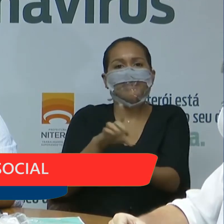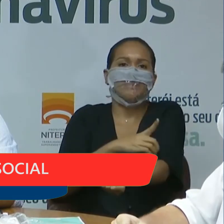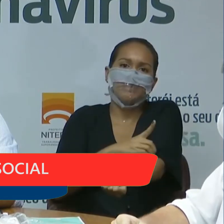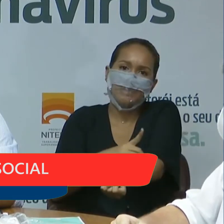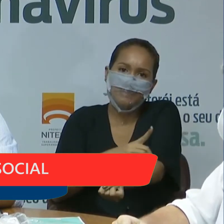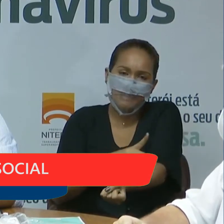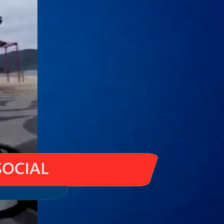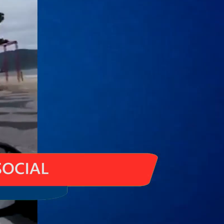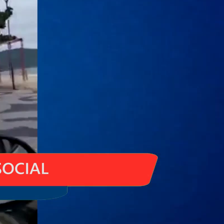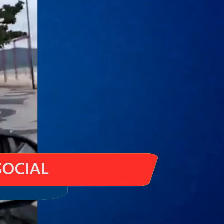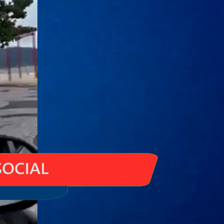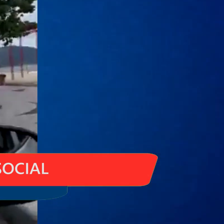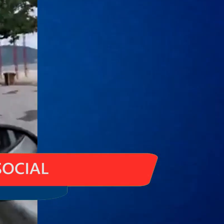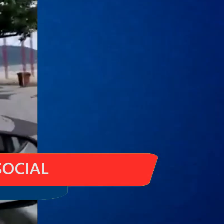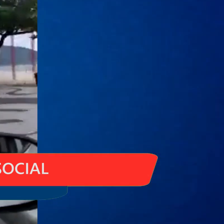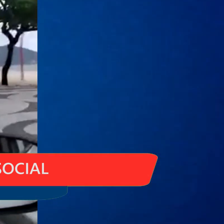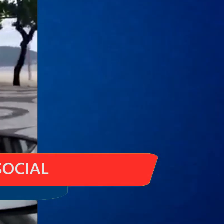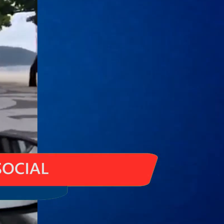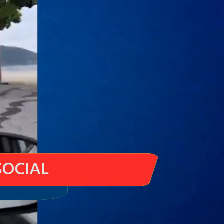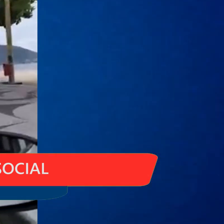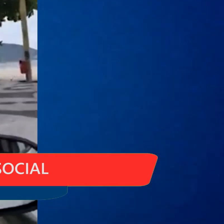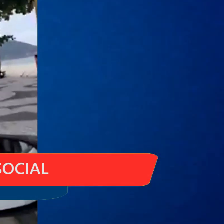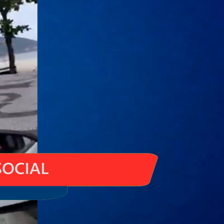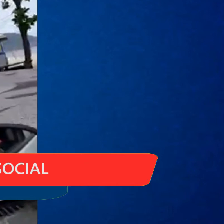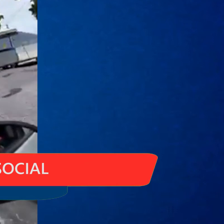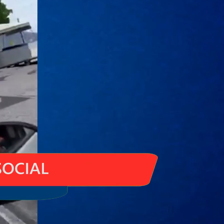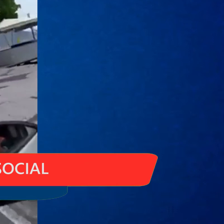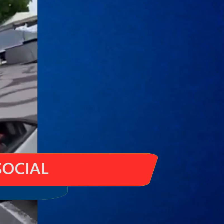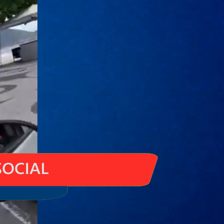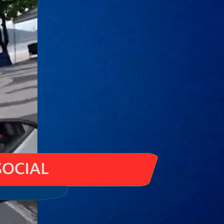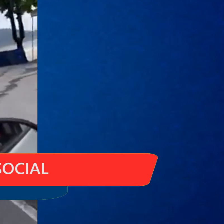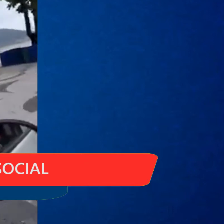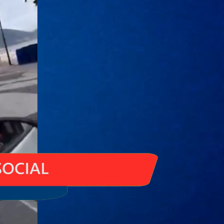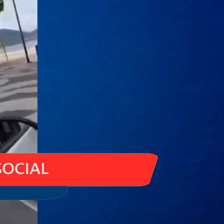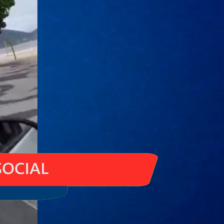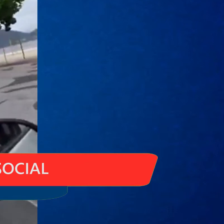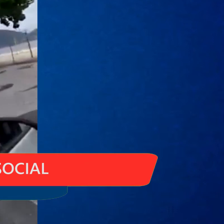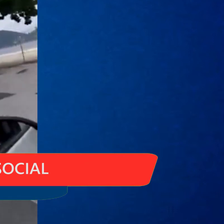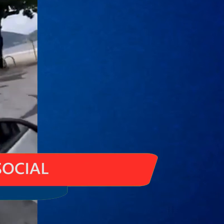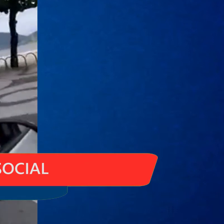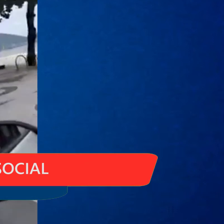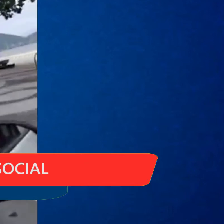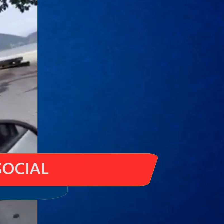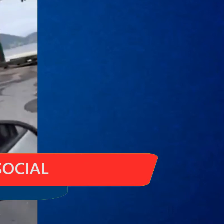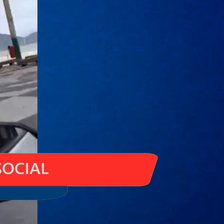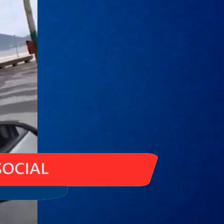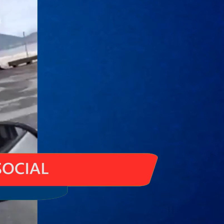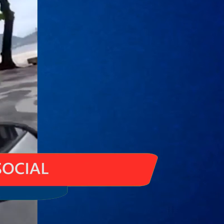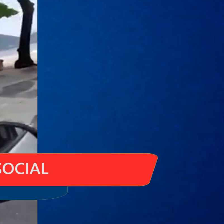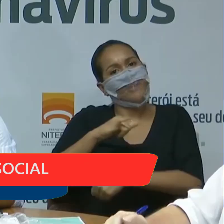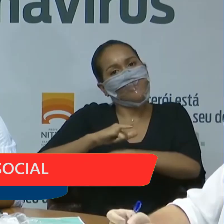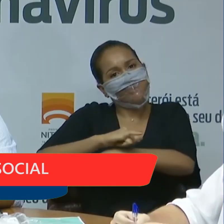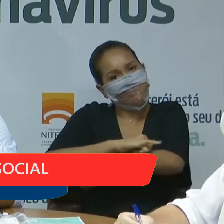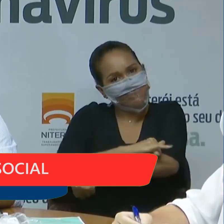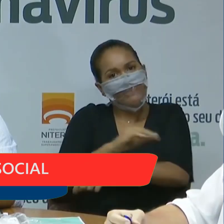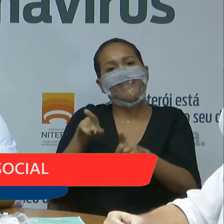por aplicativos. Desde o dia 4, já estava instituída a proibição de entradas em Niterói de táxis de municípios limítrofes.